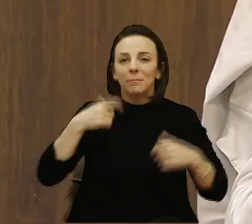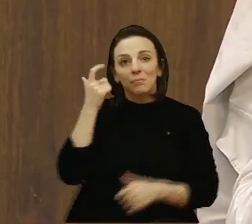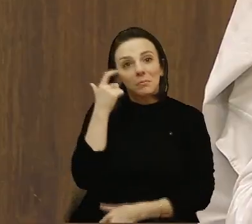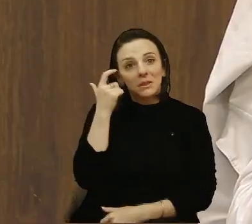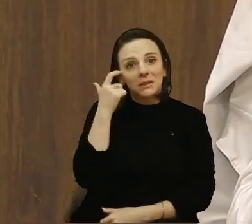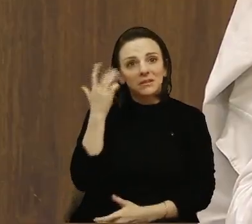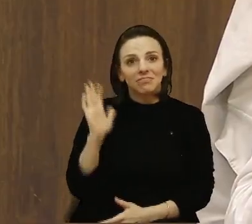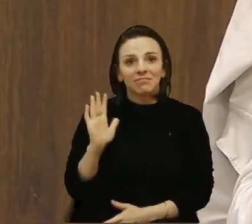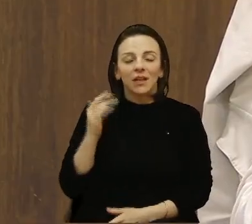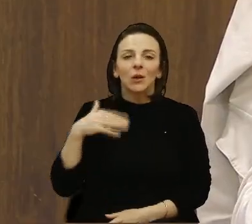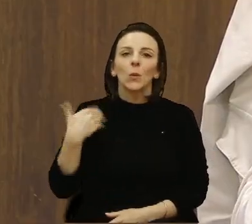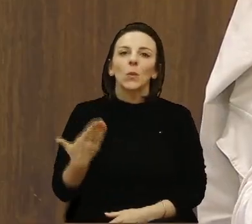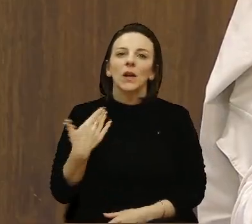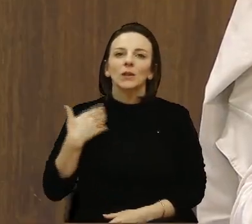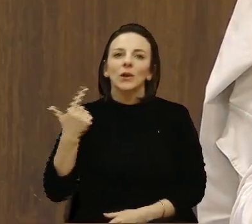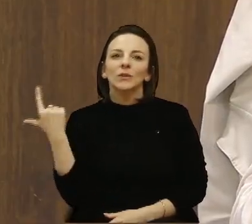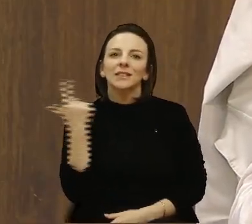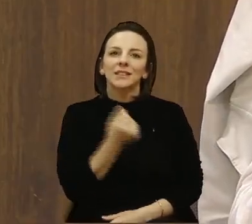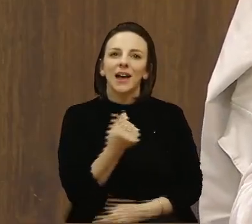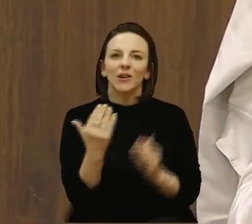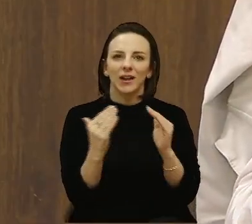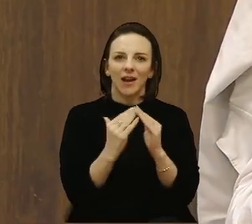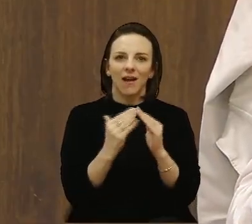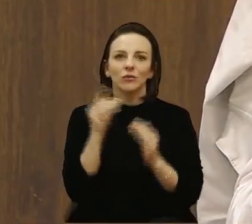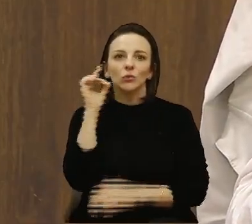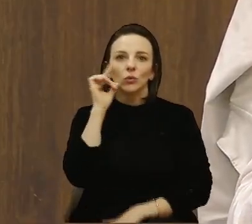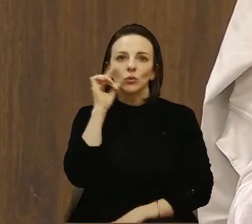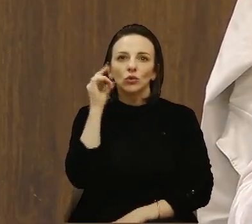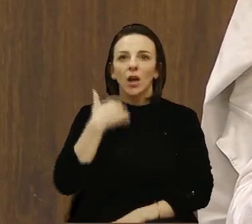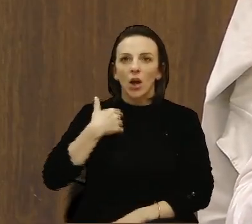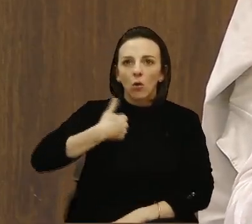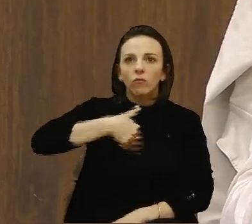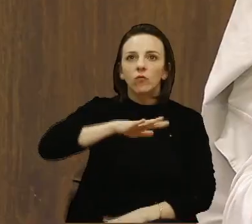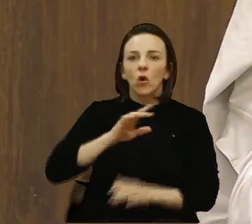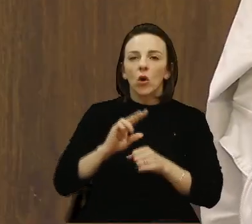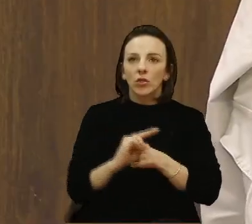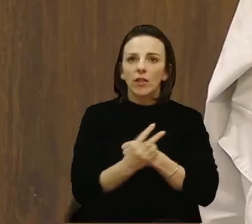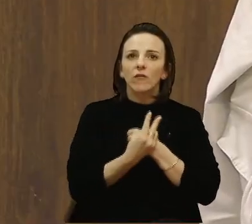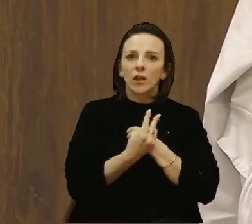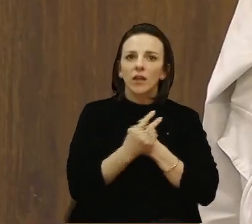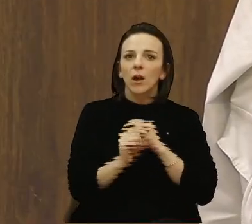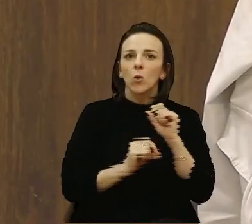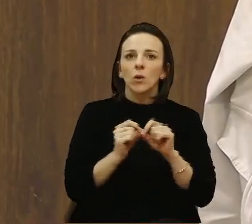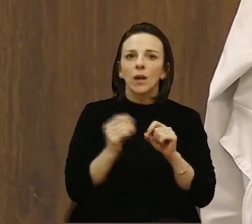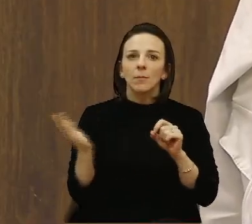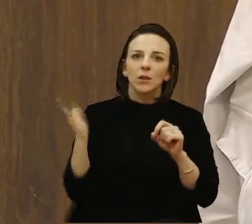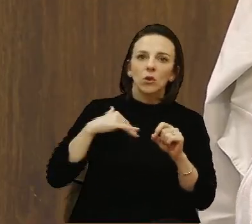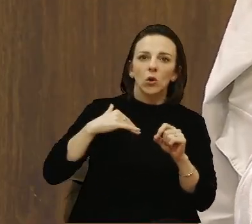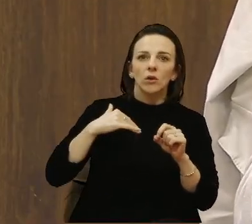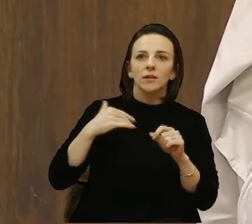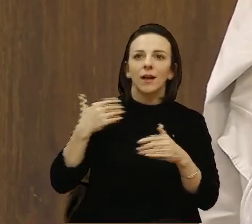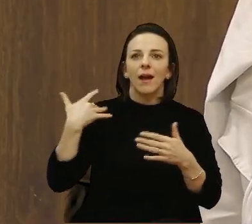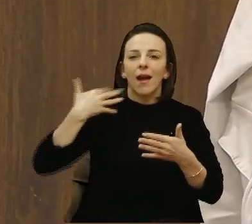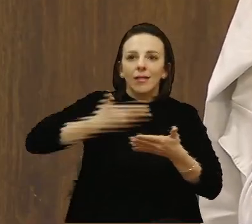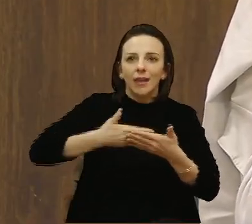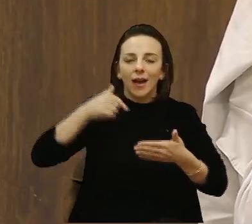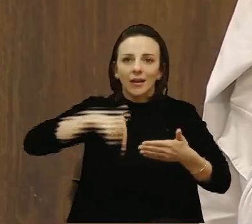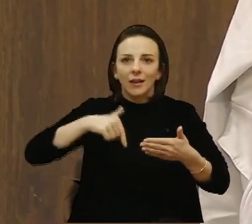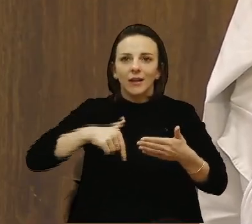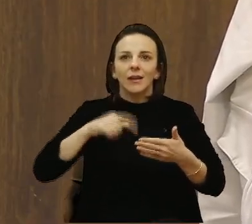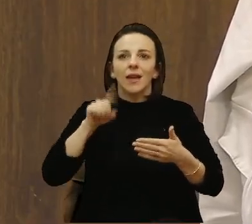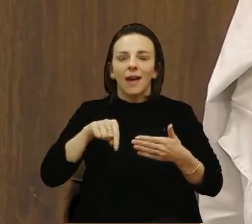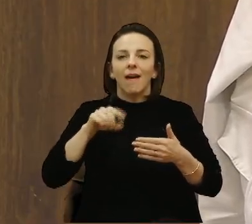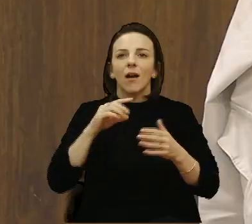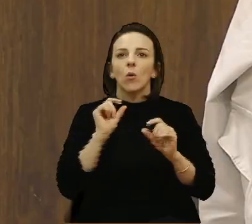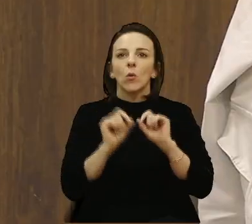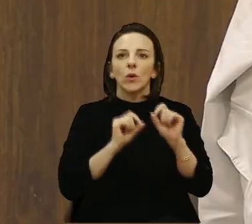o que eu estou indo fazer lá? Estou indo lá defender os pontos que me trouxeram até aqui, e esse é um ponto claro de convergência entre nós e do nosso partido. Vou